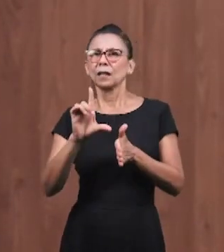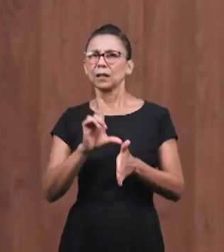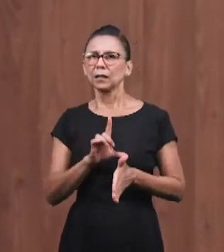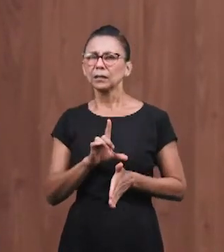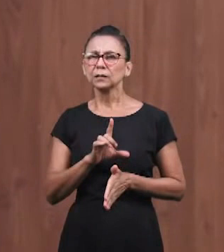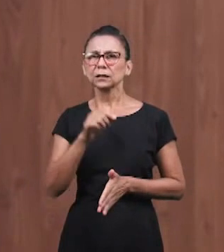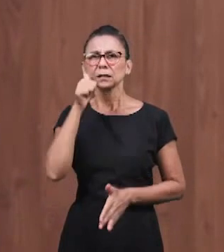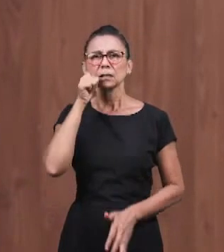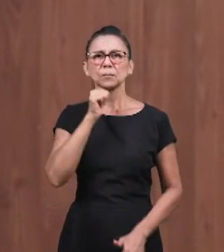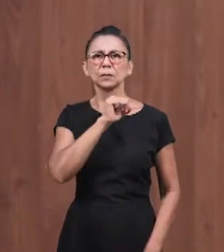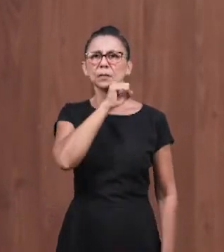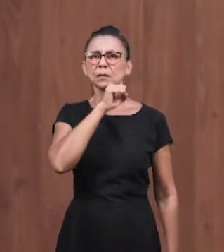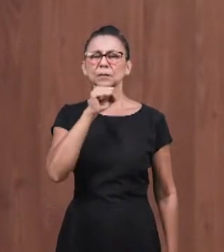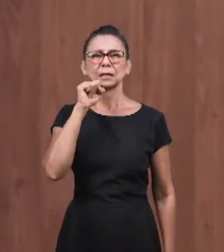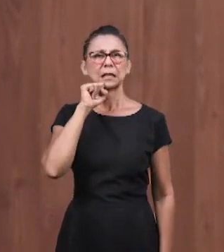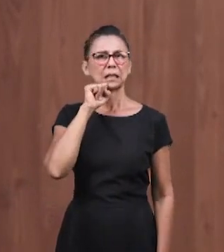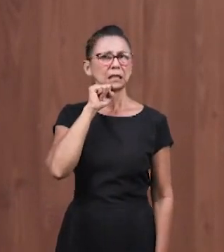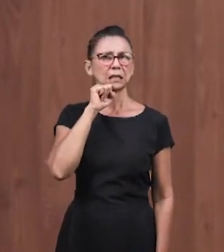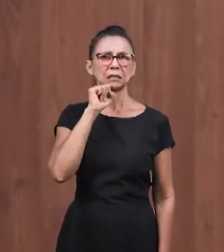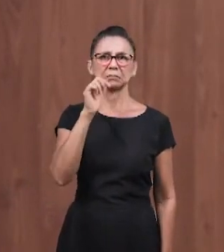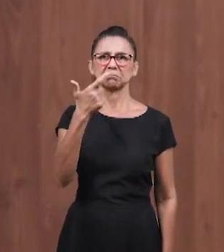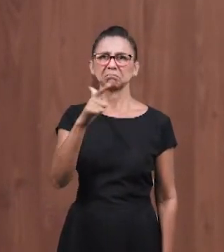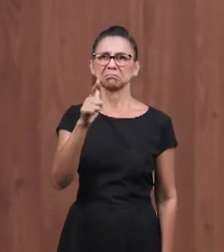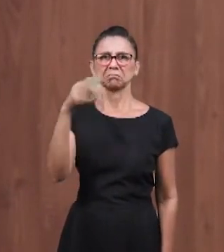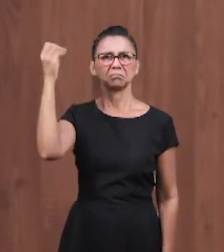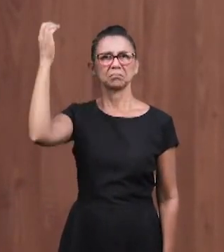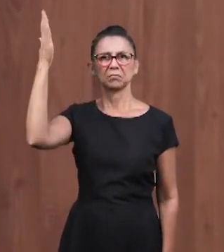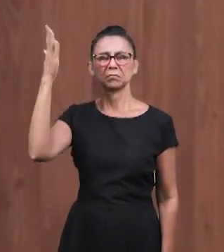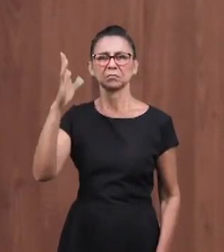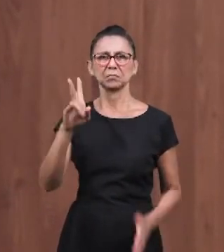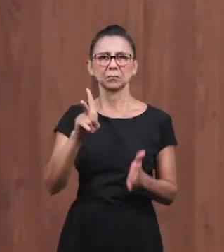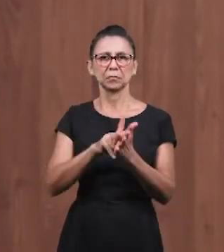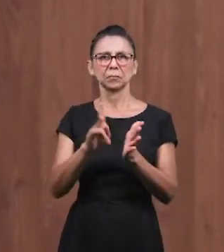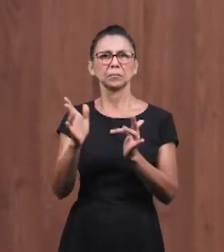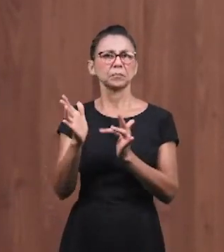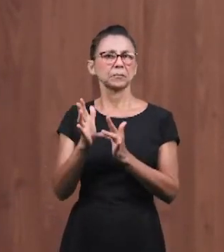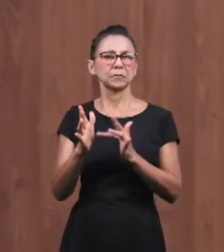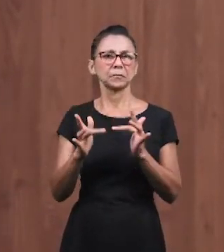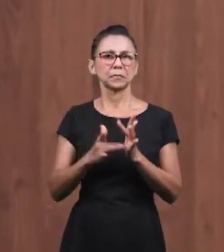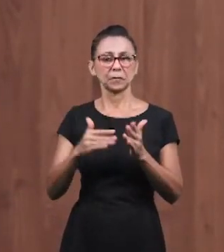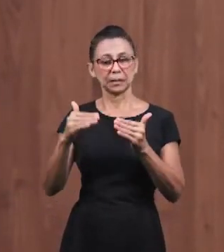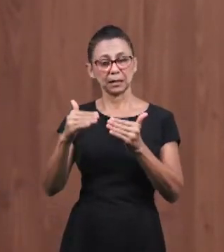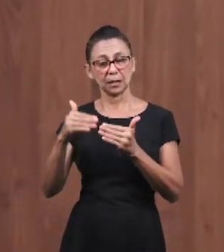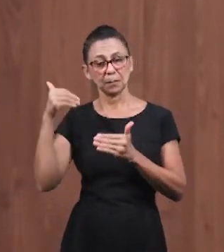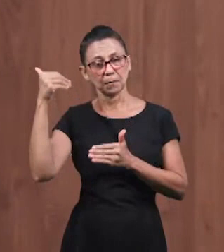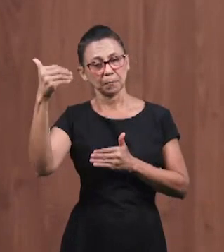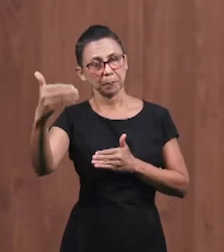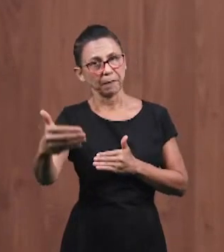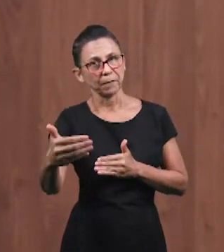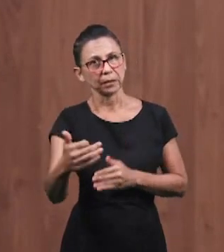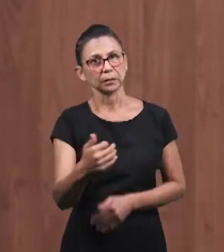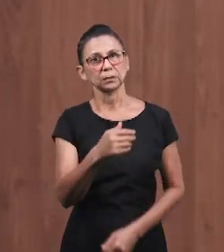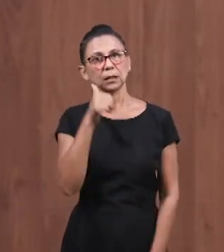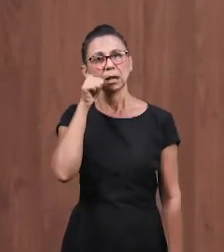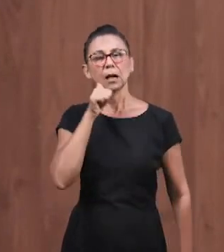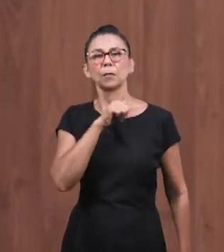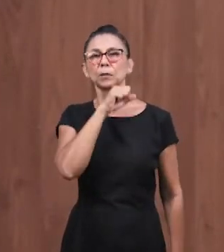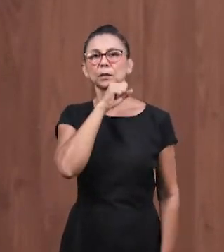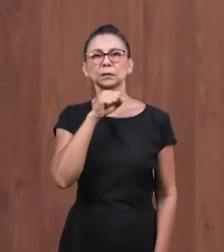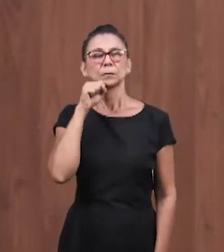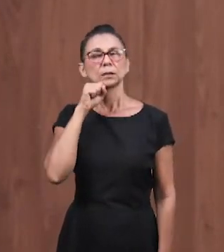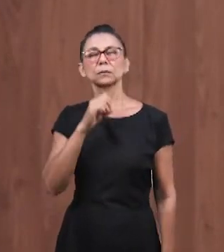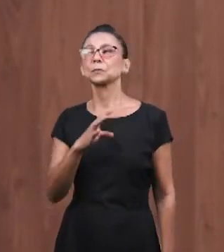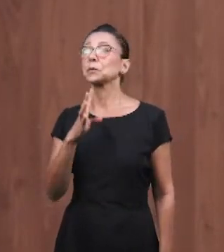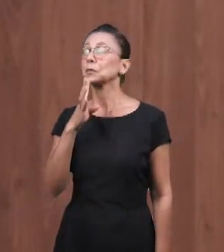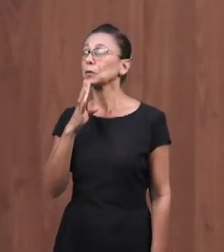a revelação de Jesus para ela. Então agora, a partir dali, ela vai ter o conhecimento de Jesus. E